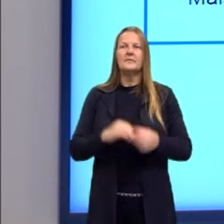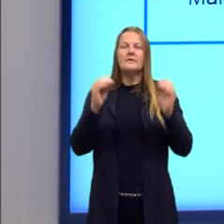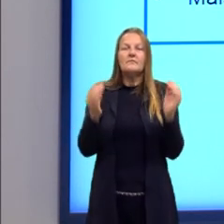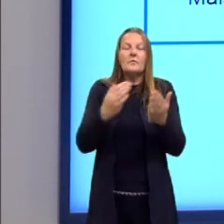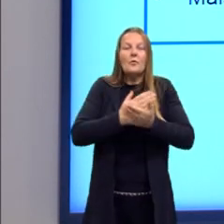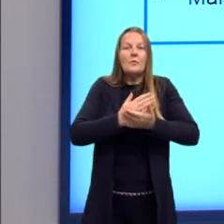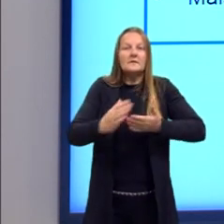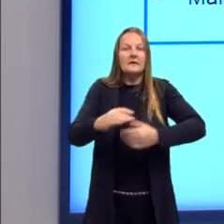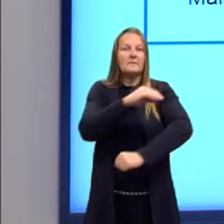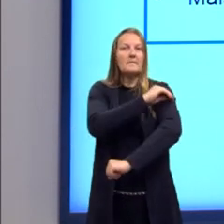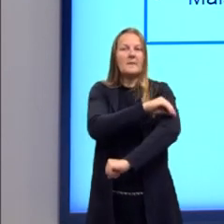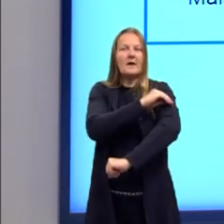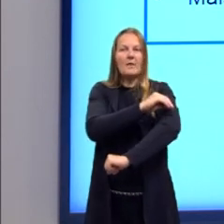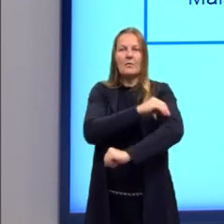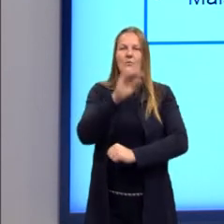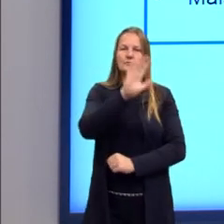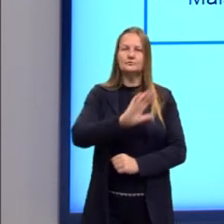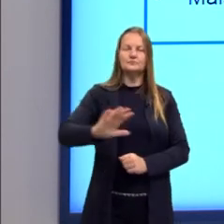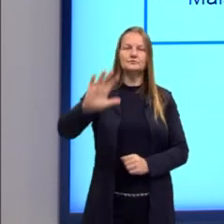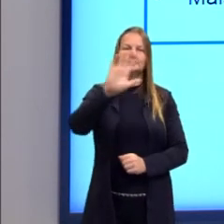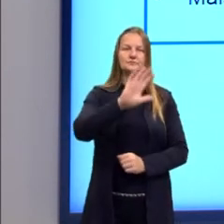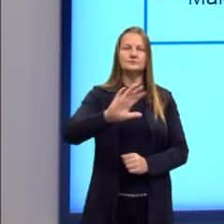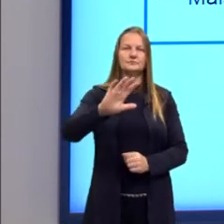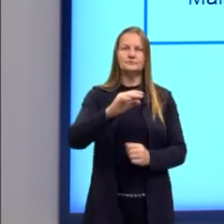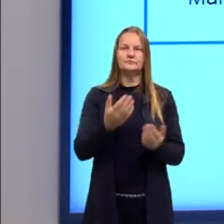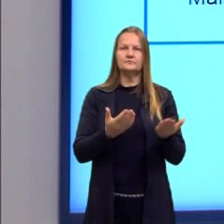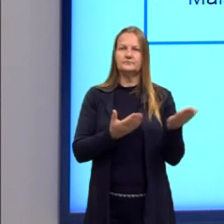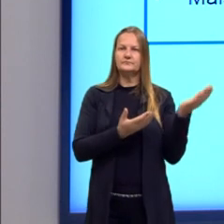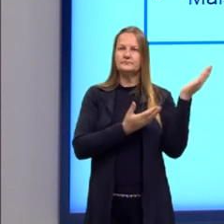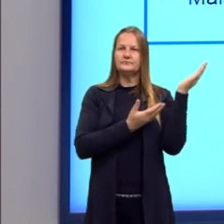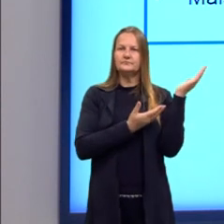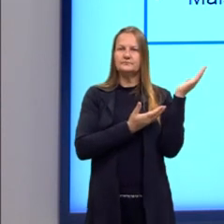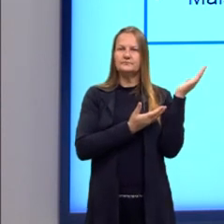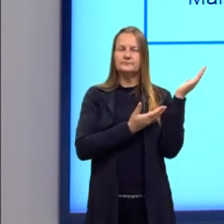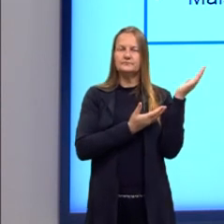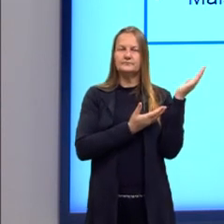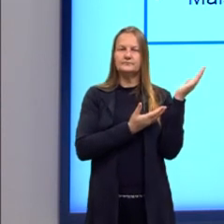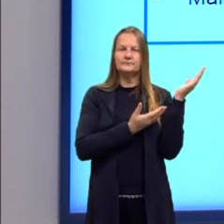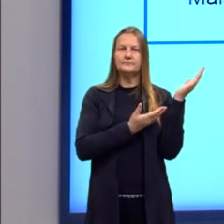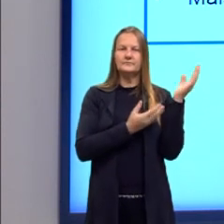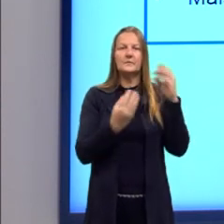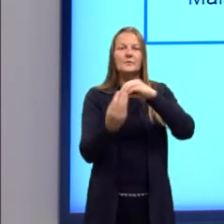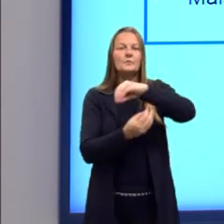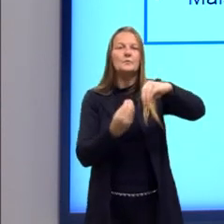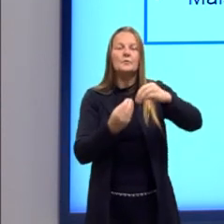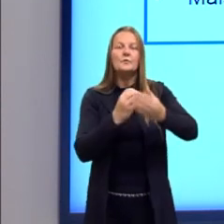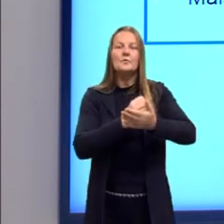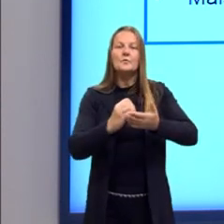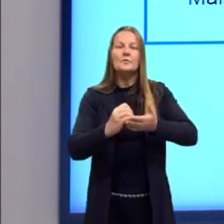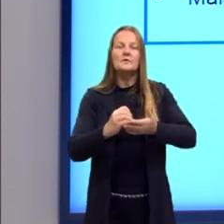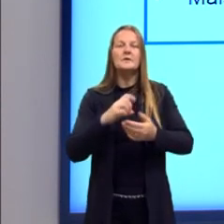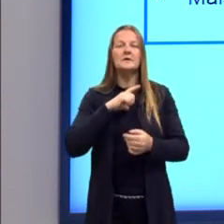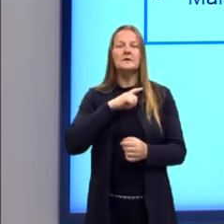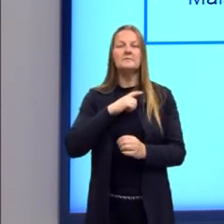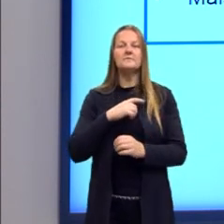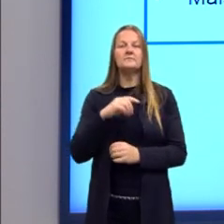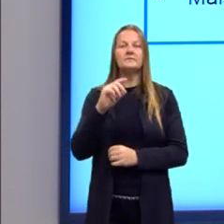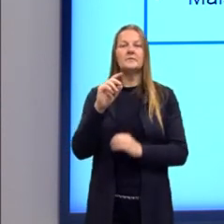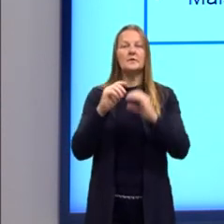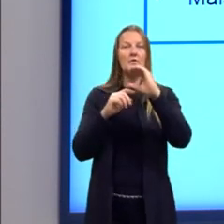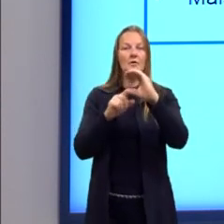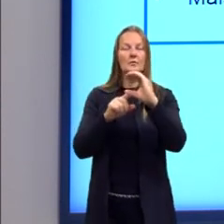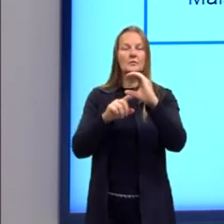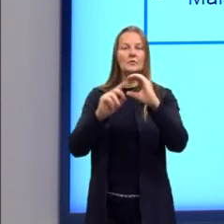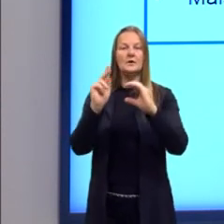então o álcool que eu iniciei a aula falando né eu composto orgânico que apresenta uma hidroxila como